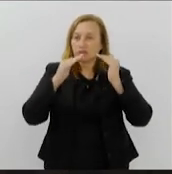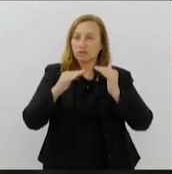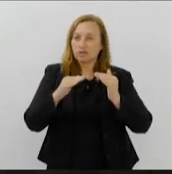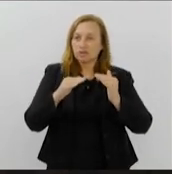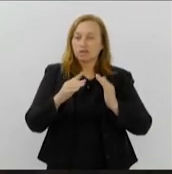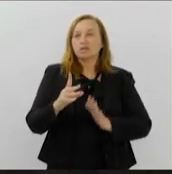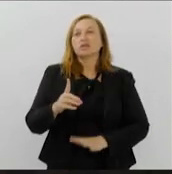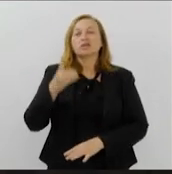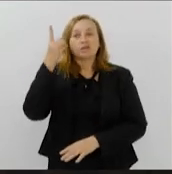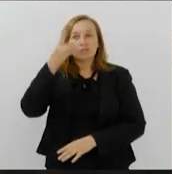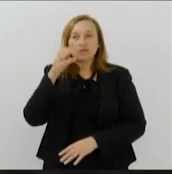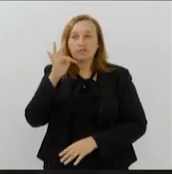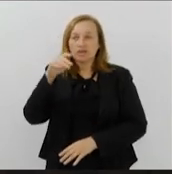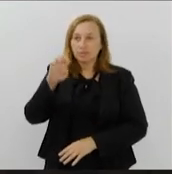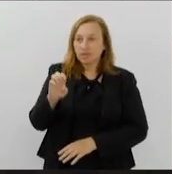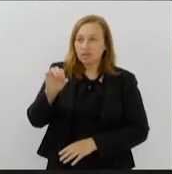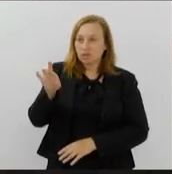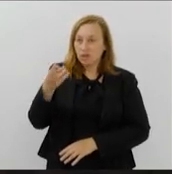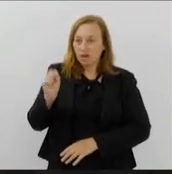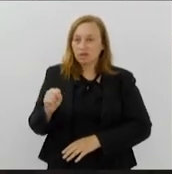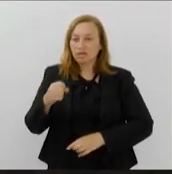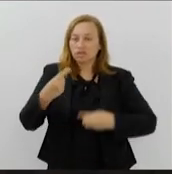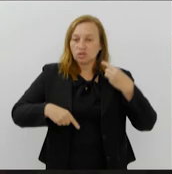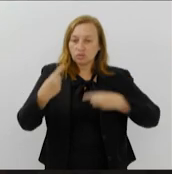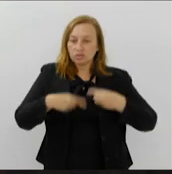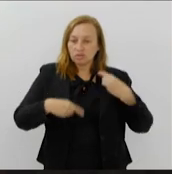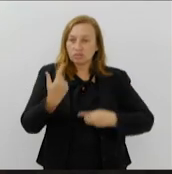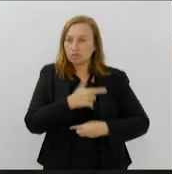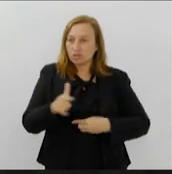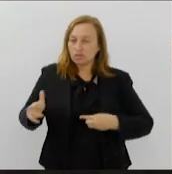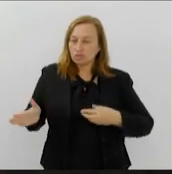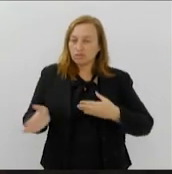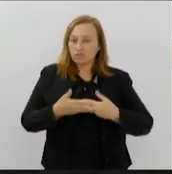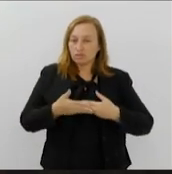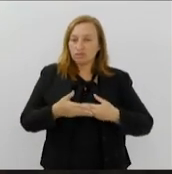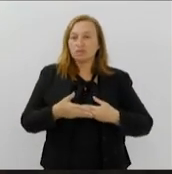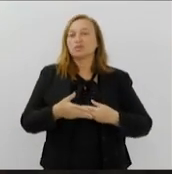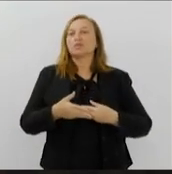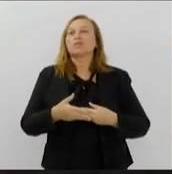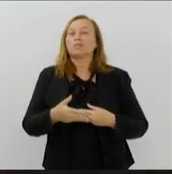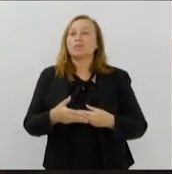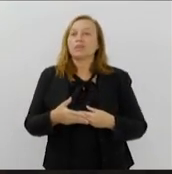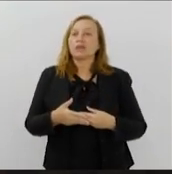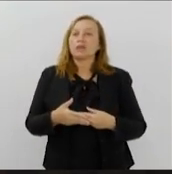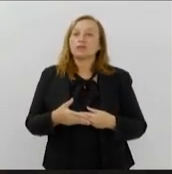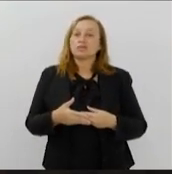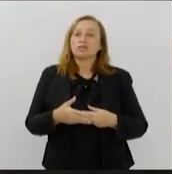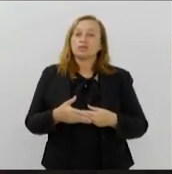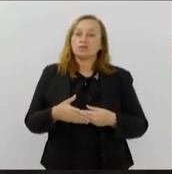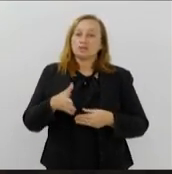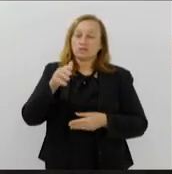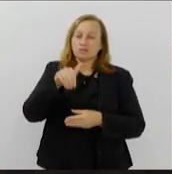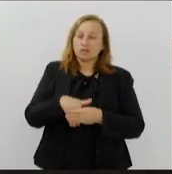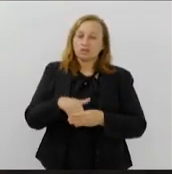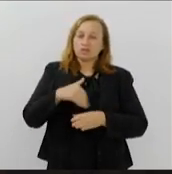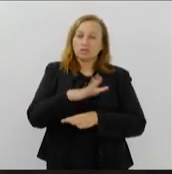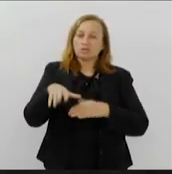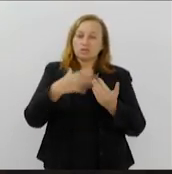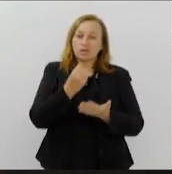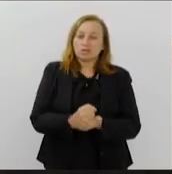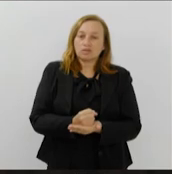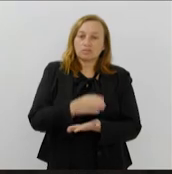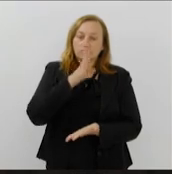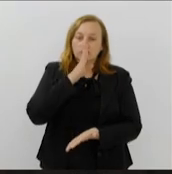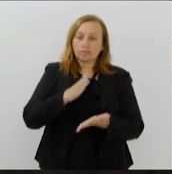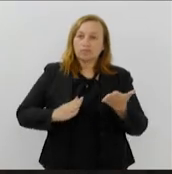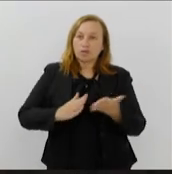do deputado Felipe Soares. Em discussão, não havendo quem queira discutir, encerrada a discussão. Em votação, os senhores que aprovam permaneçam como